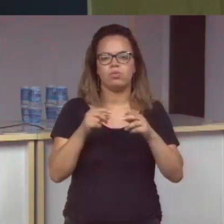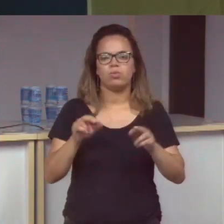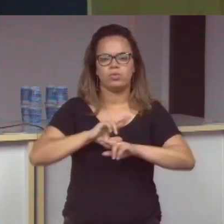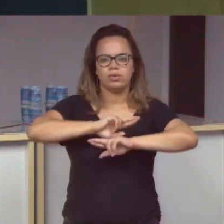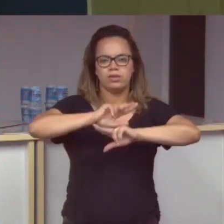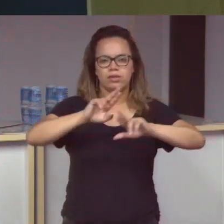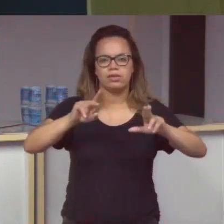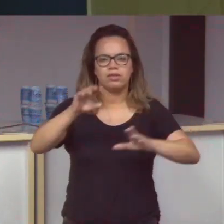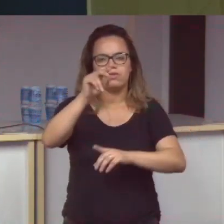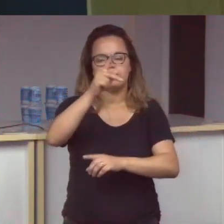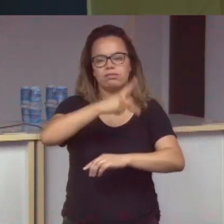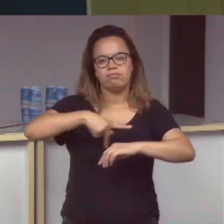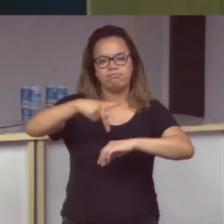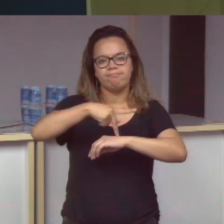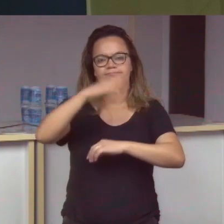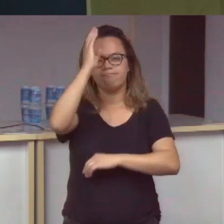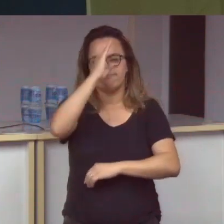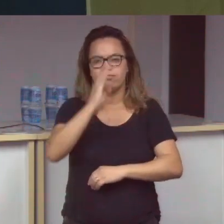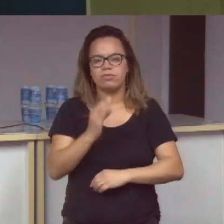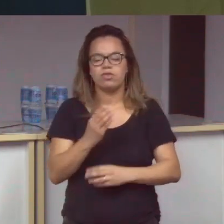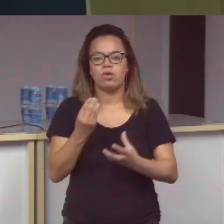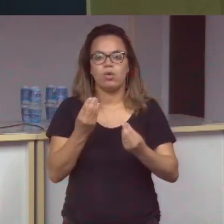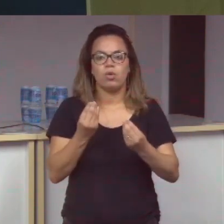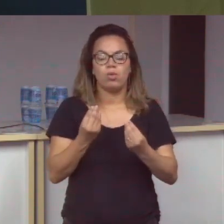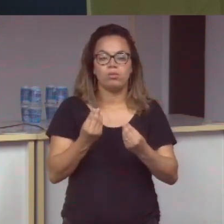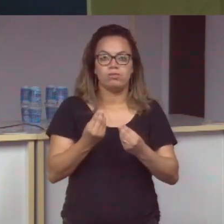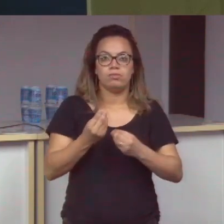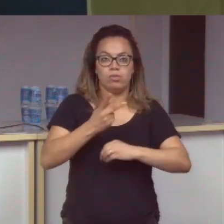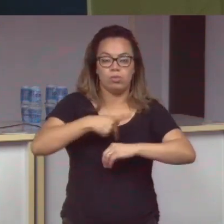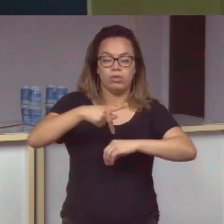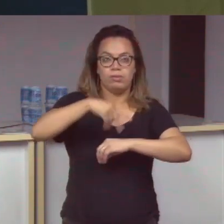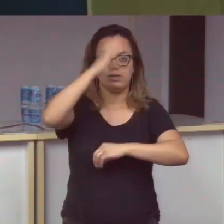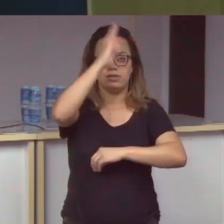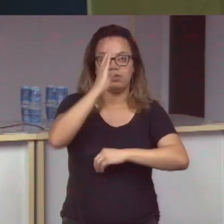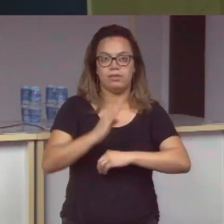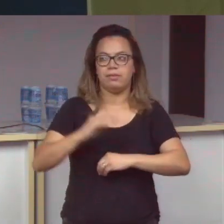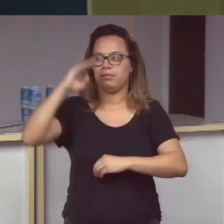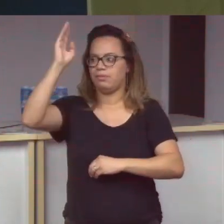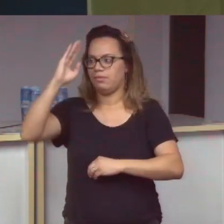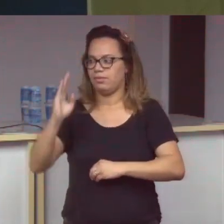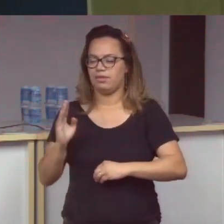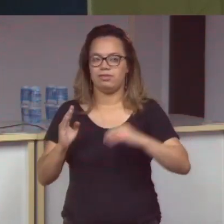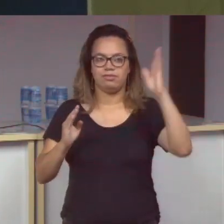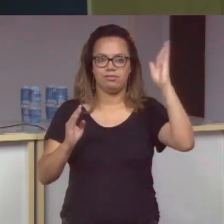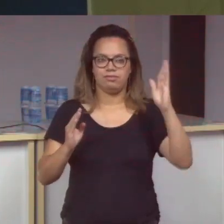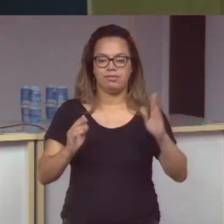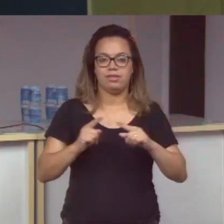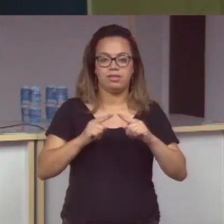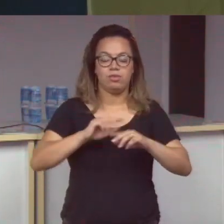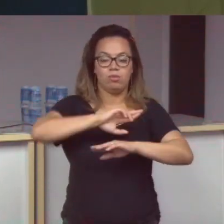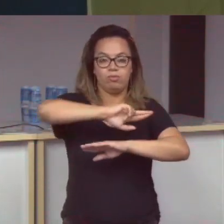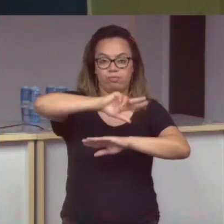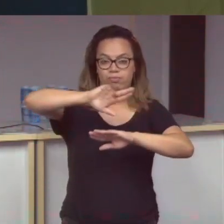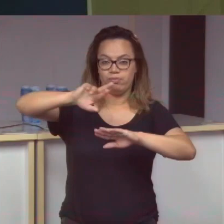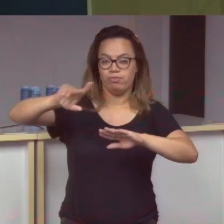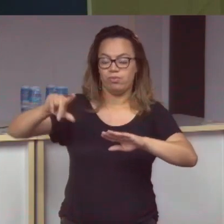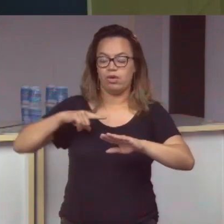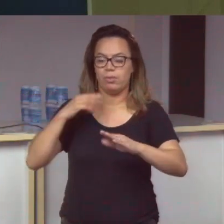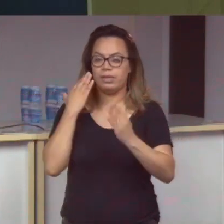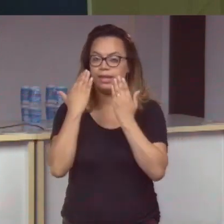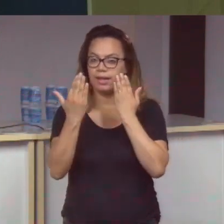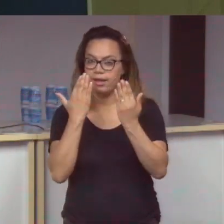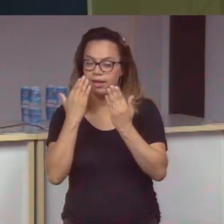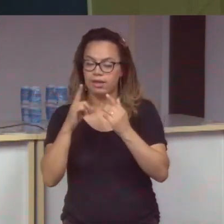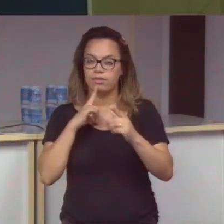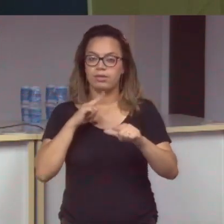Como se nós tivéssemos diversos Brasis aqui. Não é? E o que é? Existe uma psicologia para trabalhar